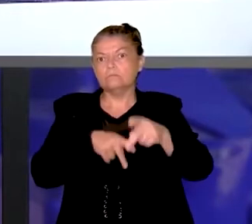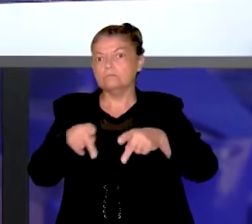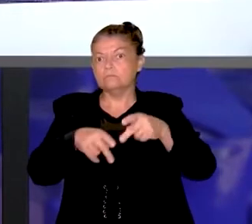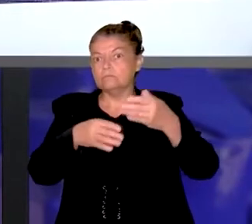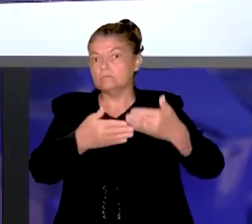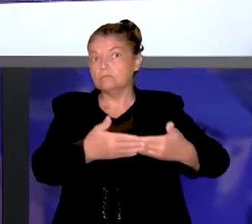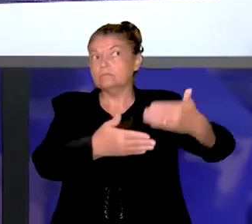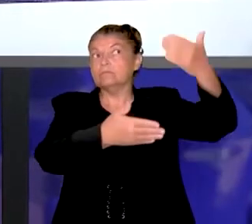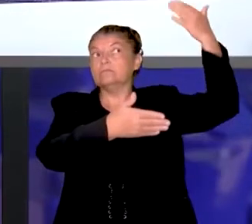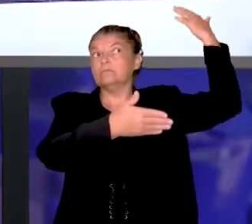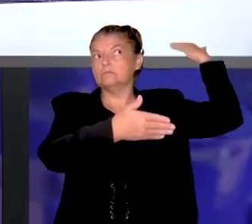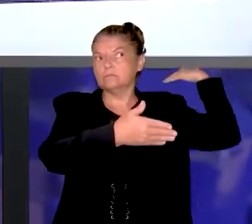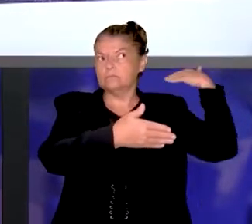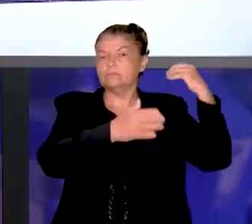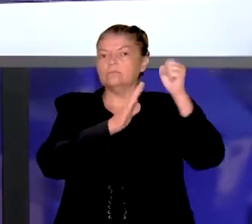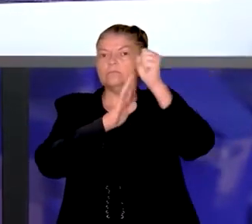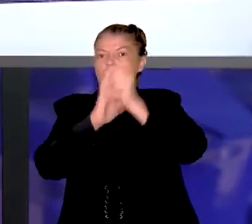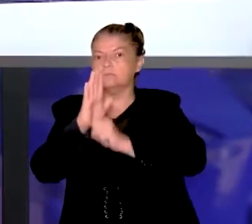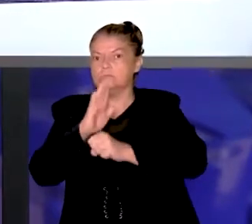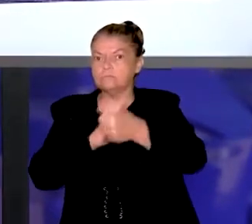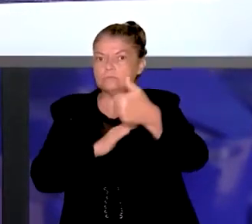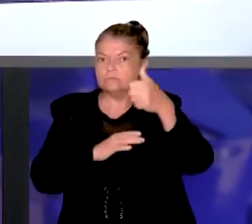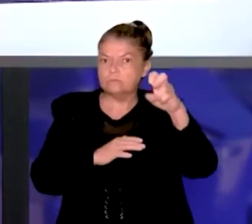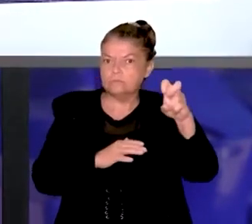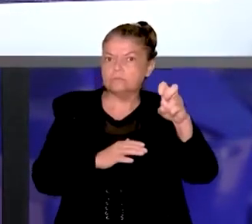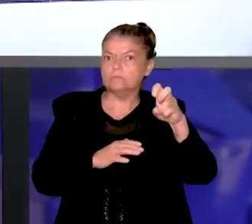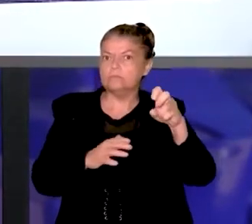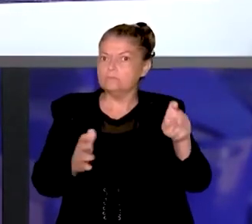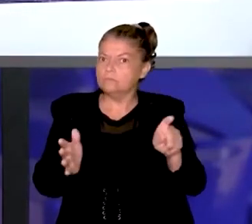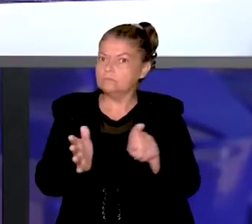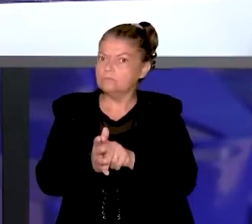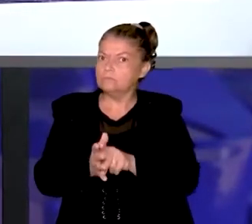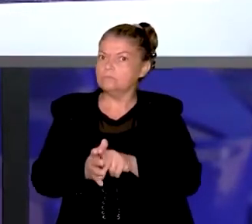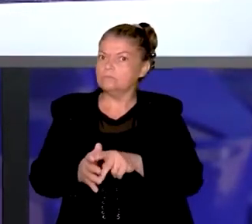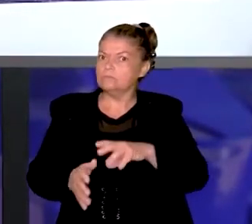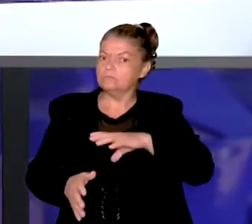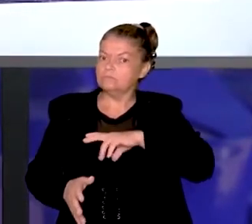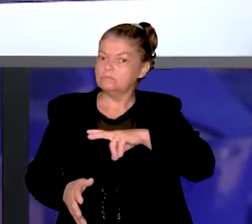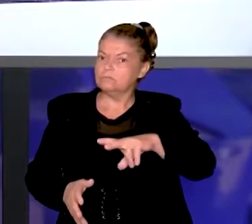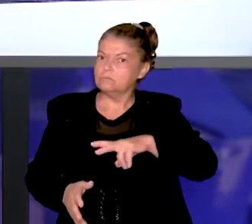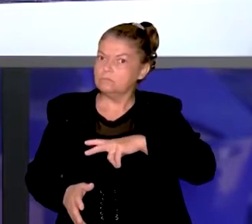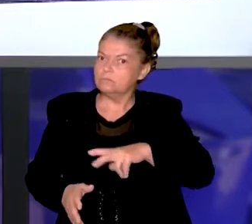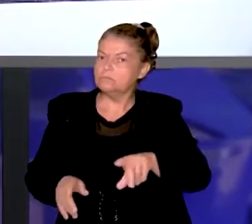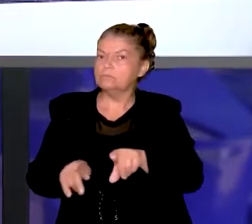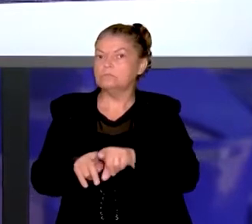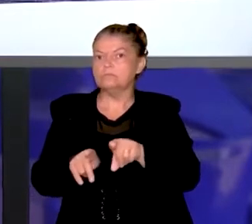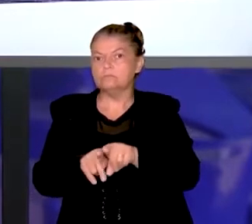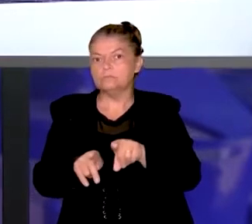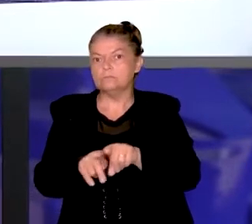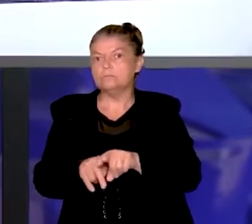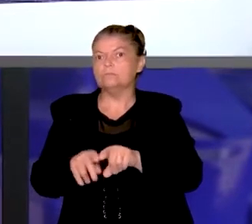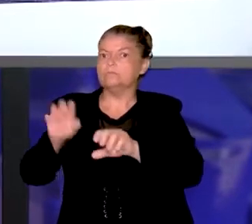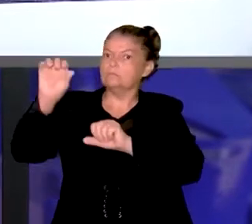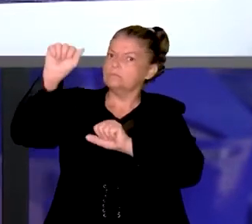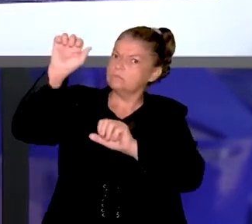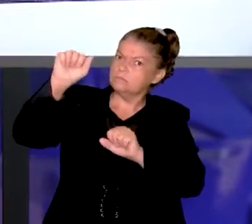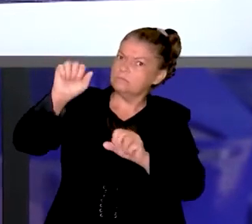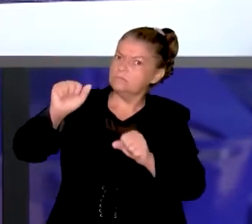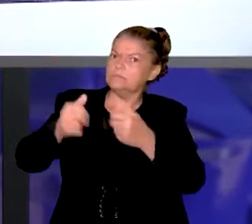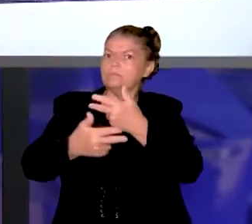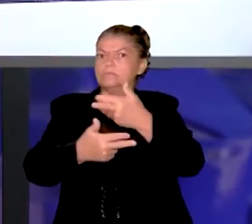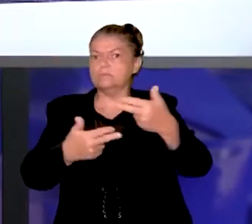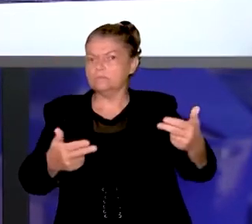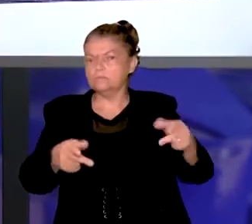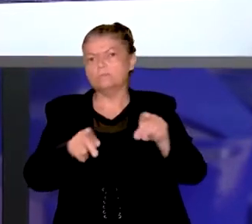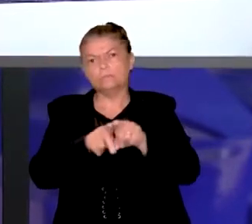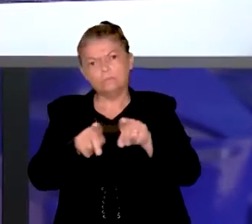navegadores, principalmente a partir do século XV, os portugueses, os espanhóis, os ingleses, utilizavam durante a noite para também se